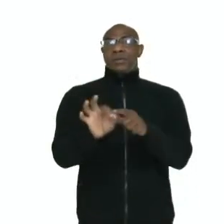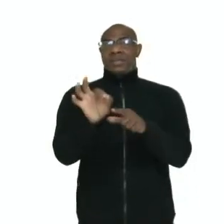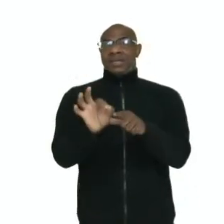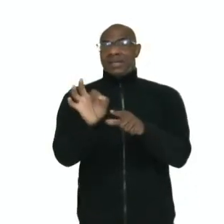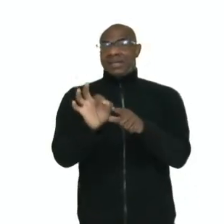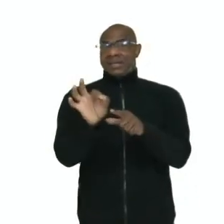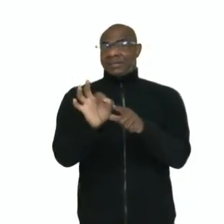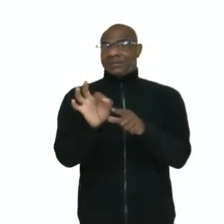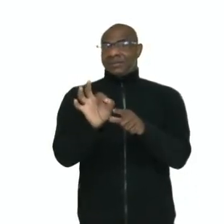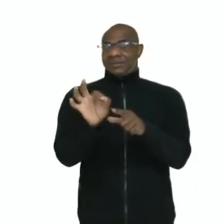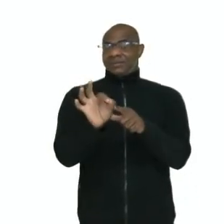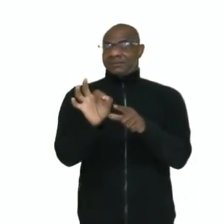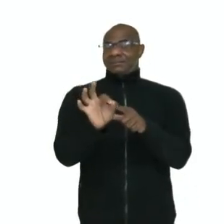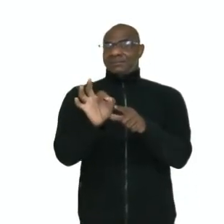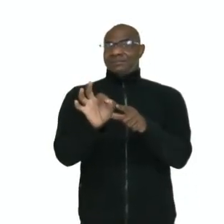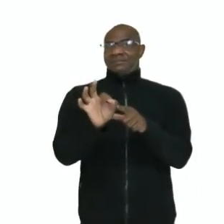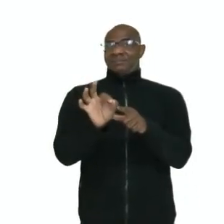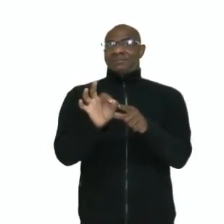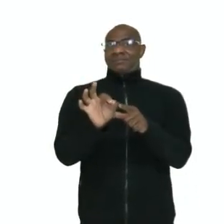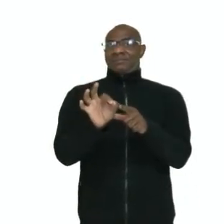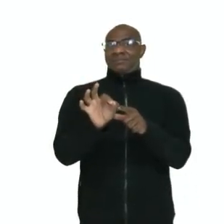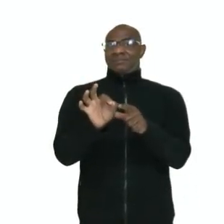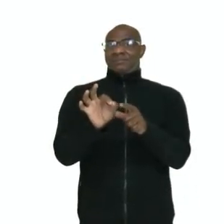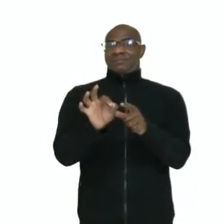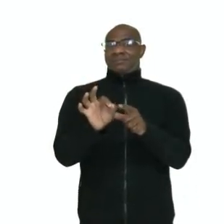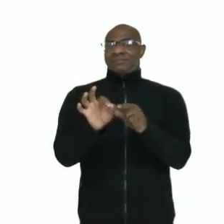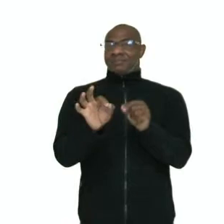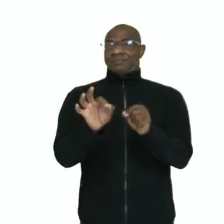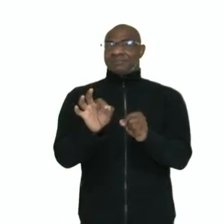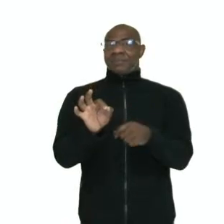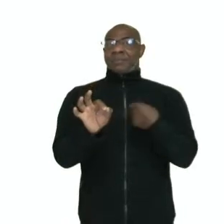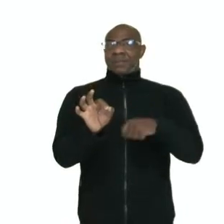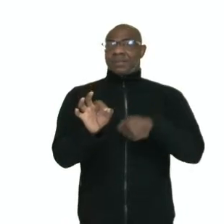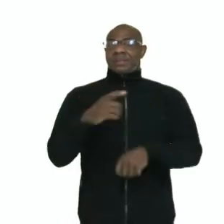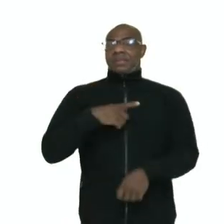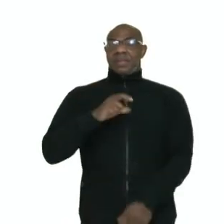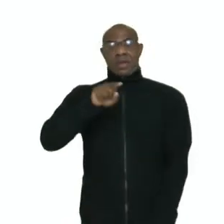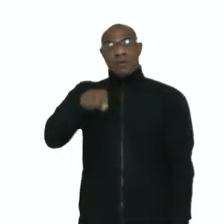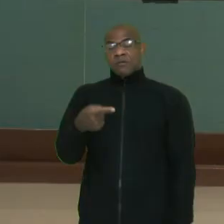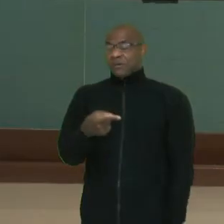faço conta com esse número, eu preciso fazer a conta com o decimal. Então,